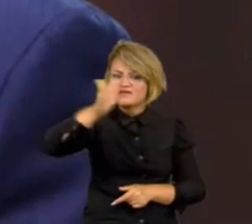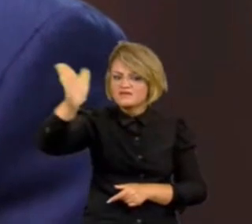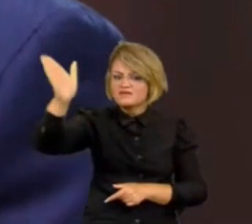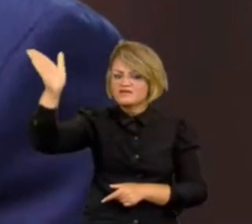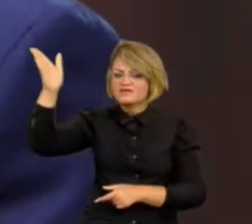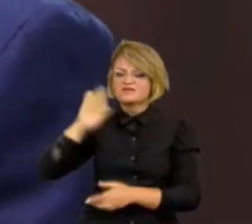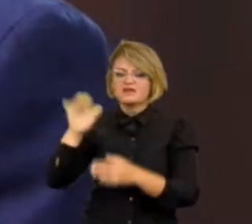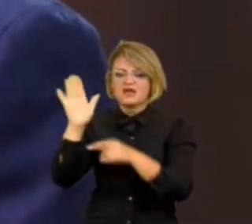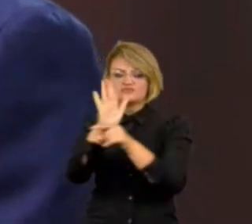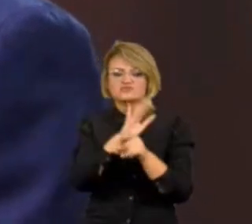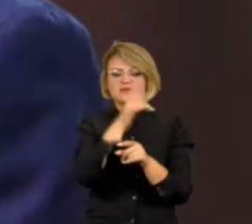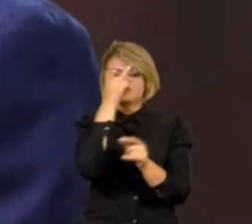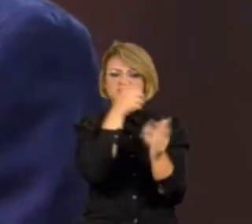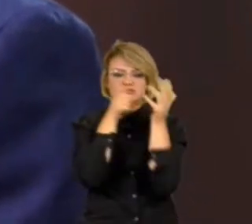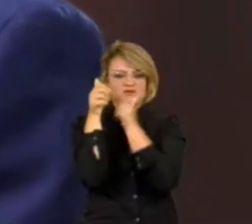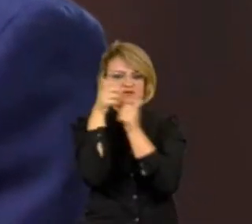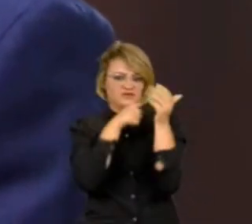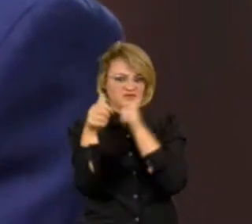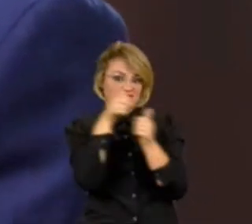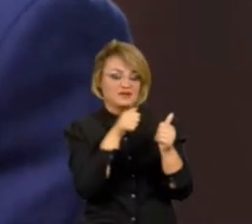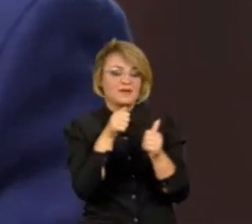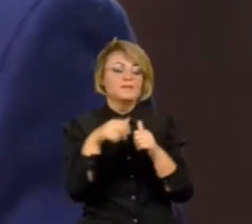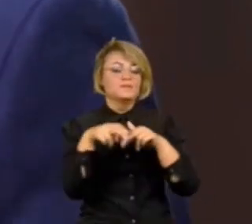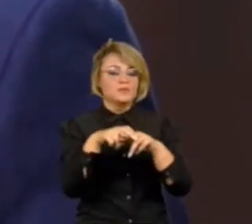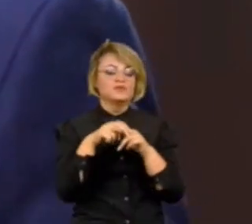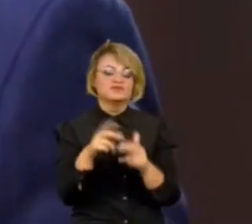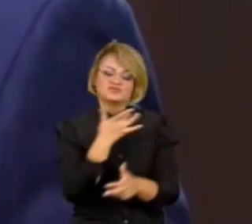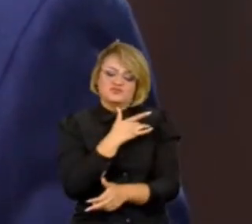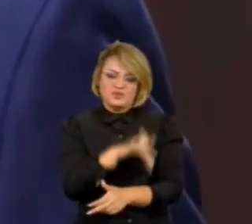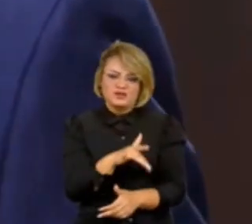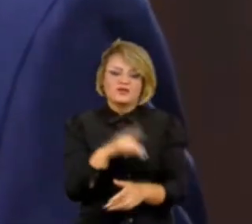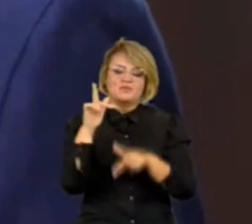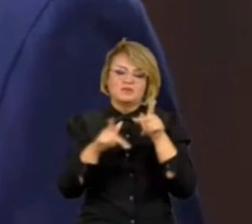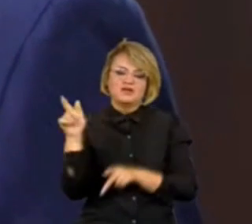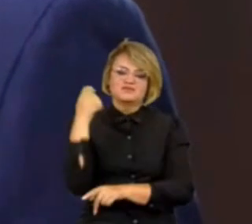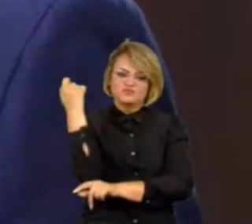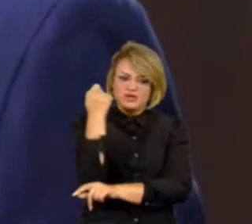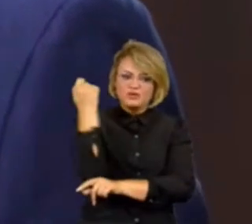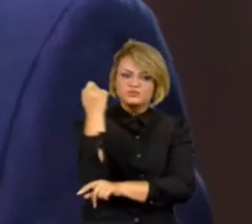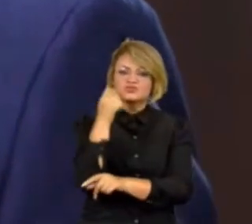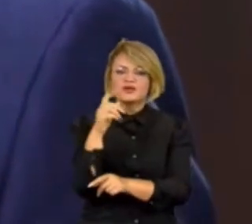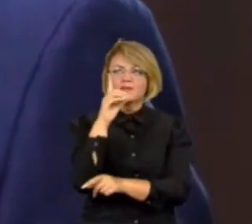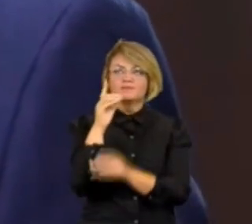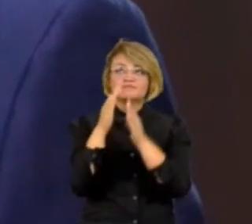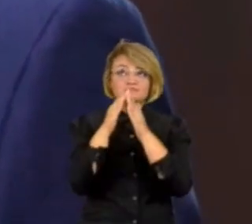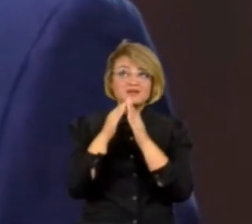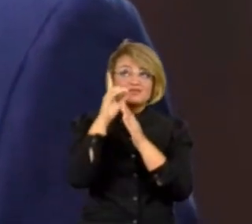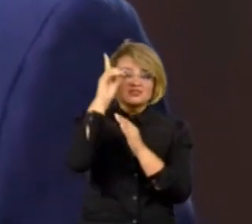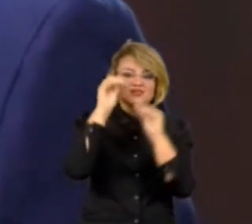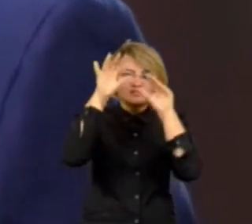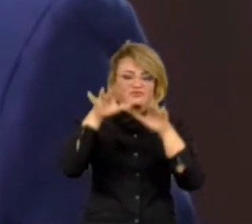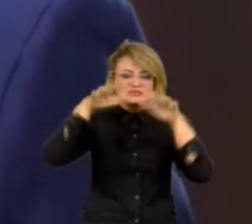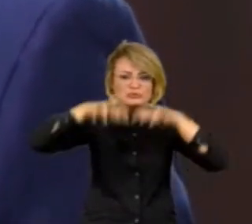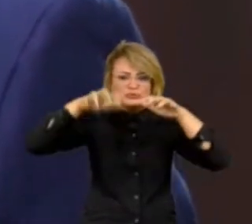Portanto, nossa solidariedade ao povo gaúcho. Peço a Deus que diminua a chuva, porque as pessoas precisam